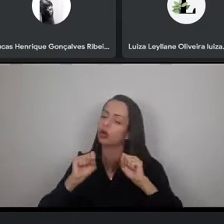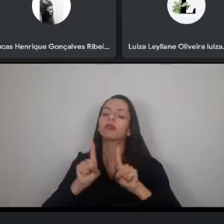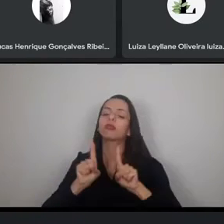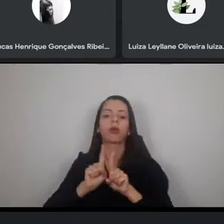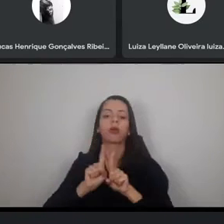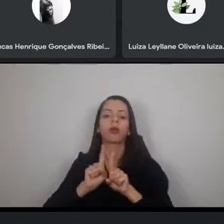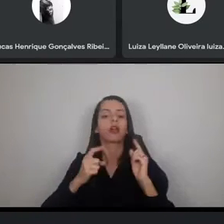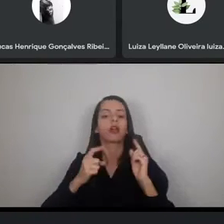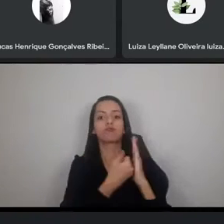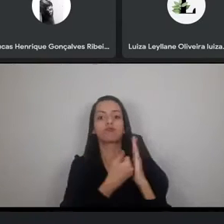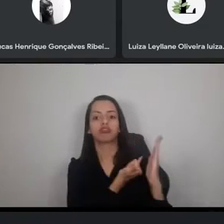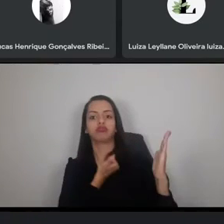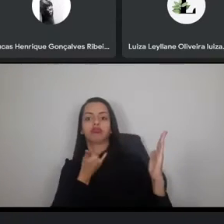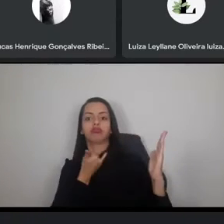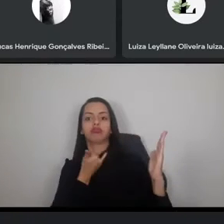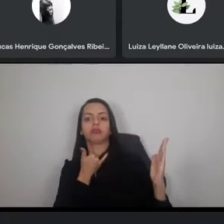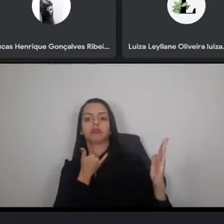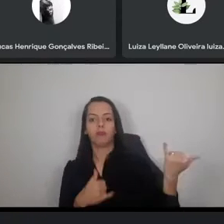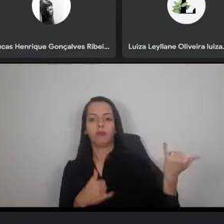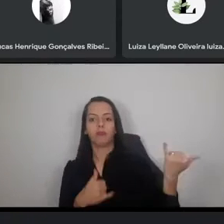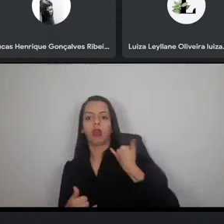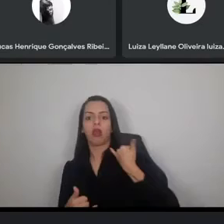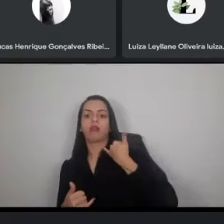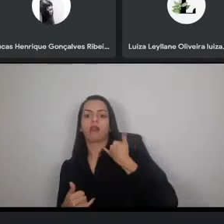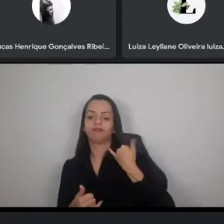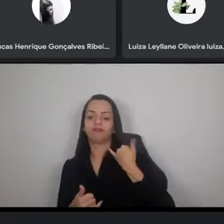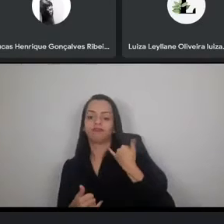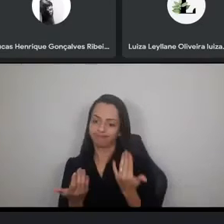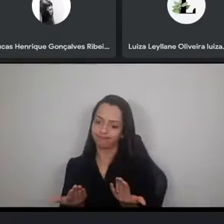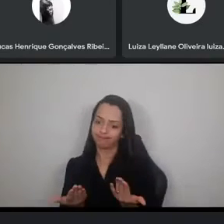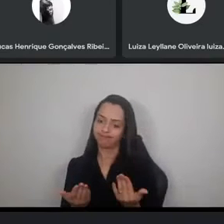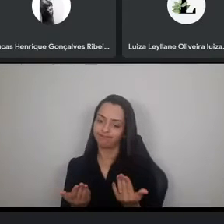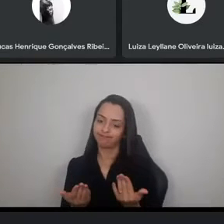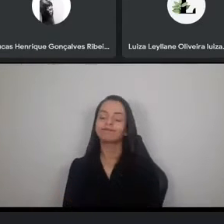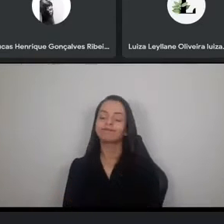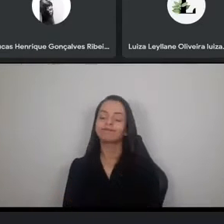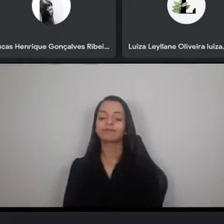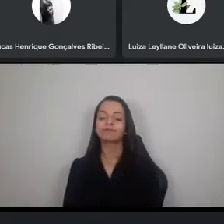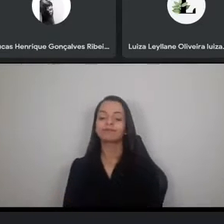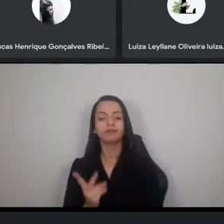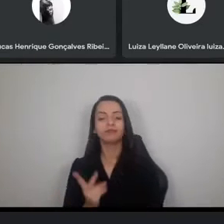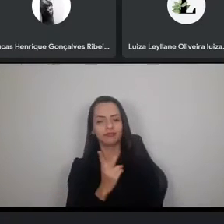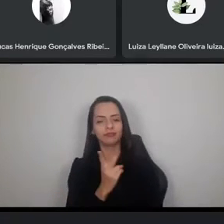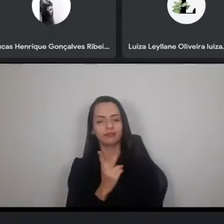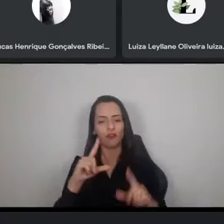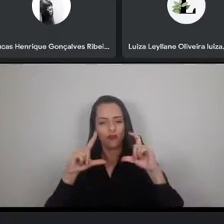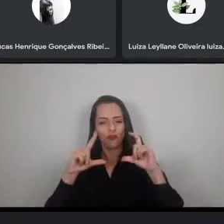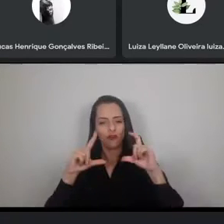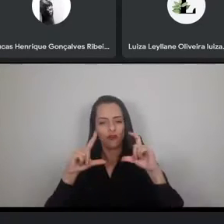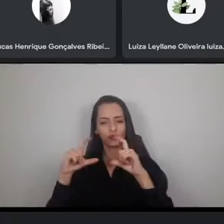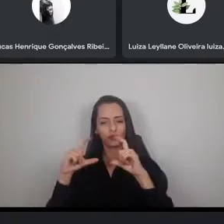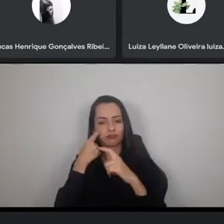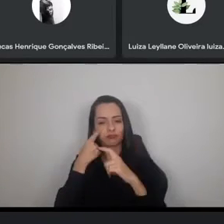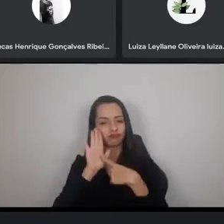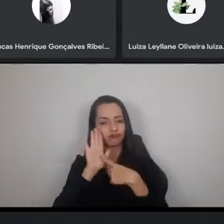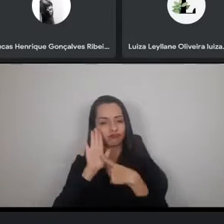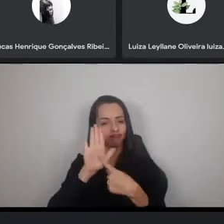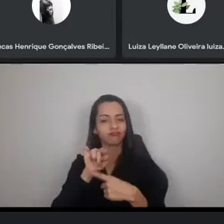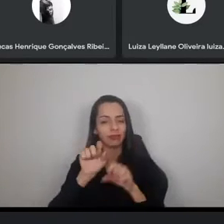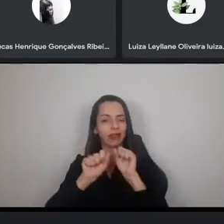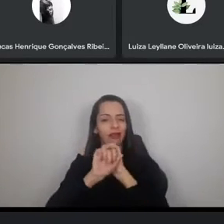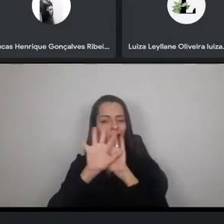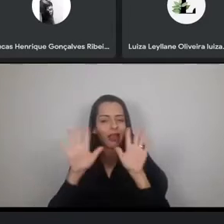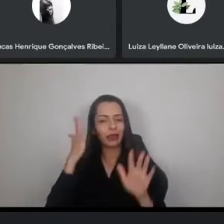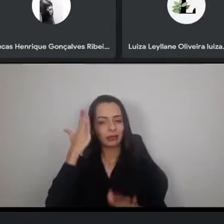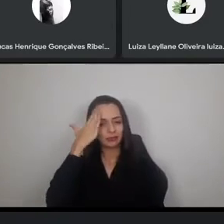choque elétrico. Diante disso, as duas imagens representam bem o que foi mencionado